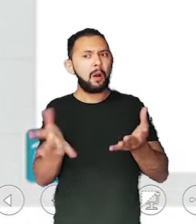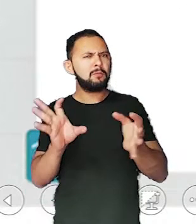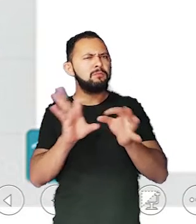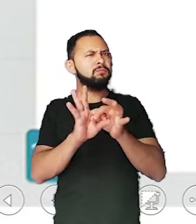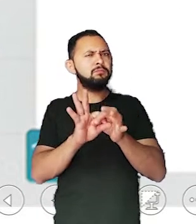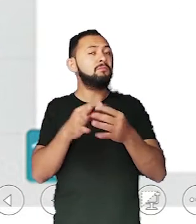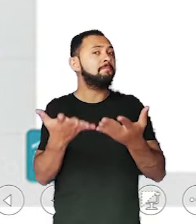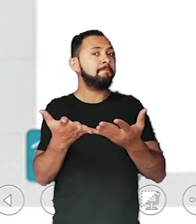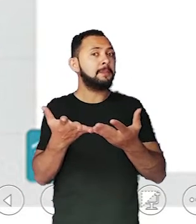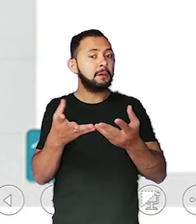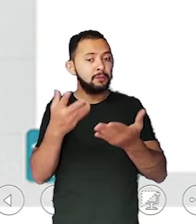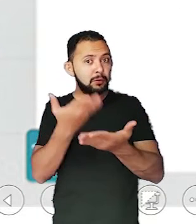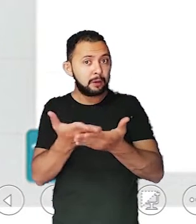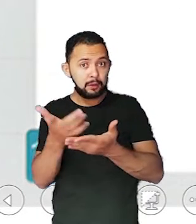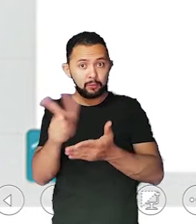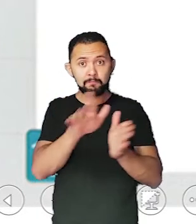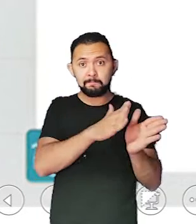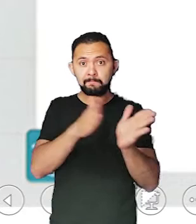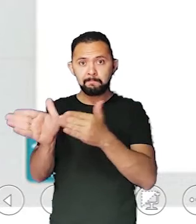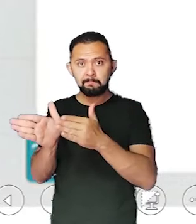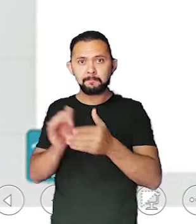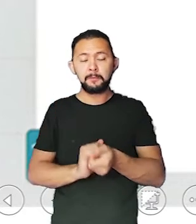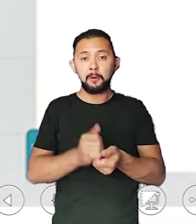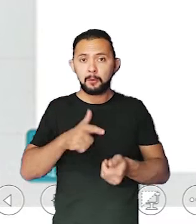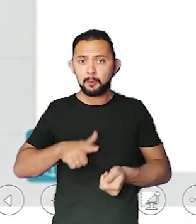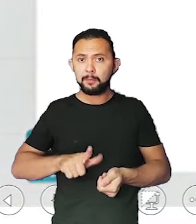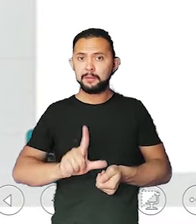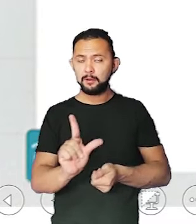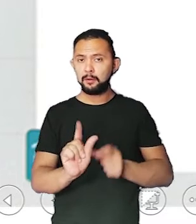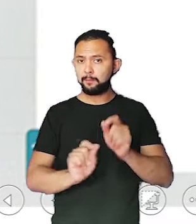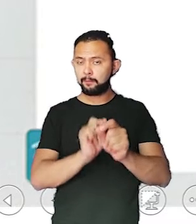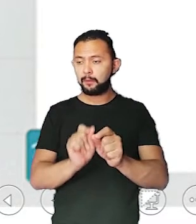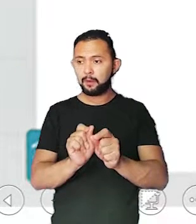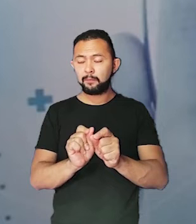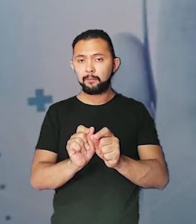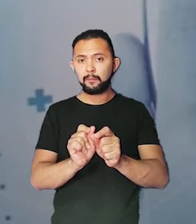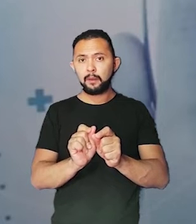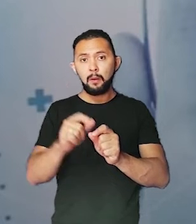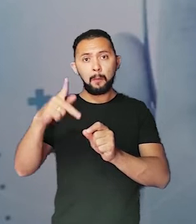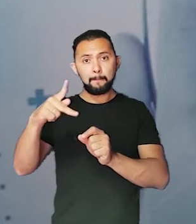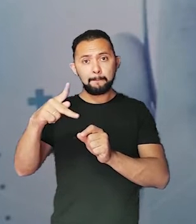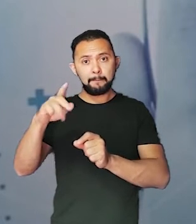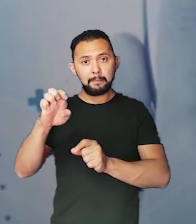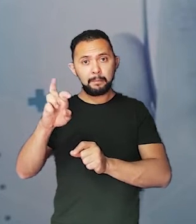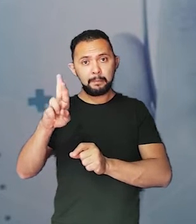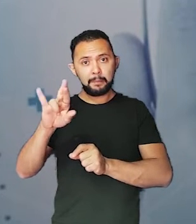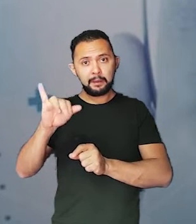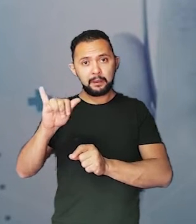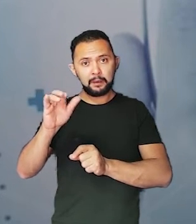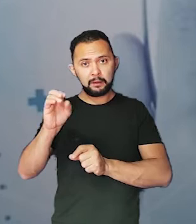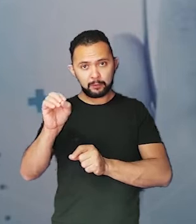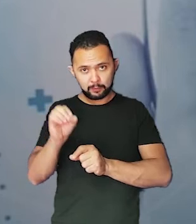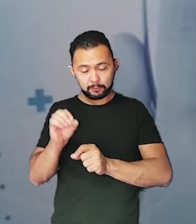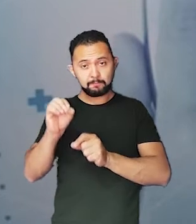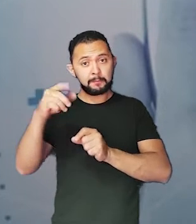agora, no próximo slide, certo? Vamos começar com o período simples. Então, olhem aqui para mim, rapidão. No período simples,